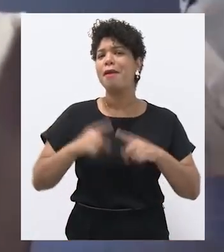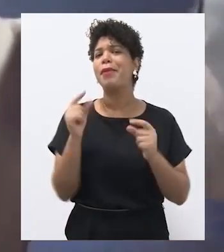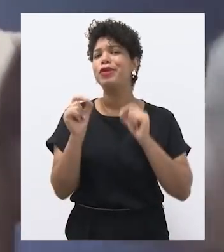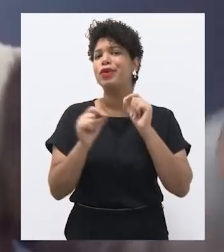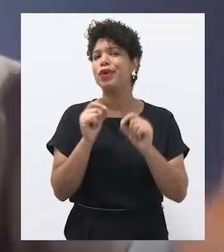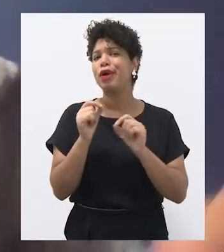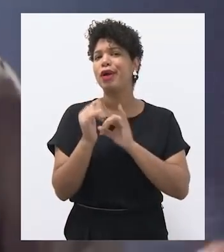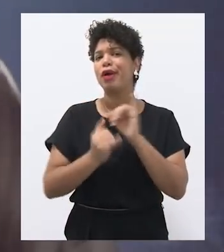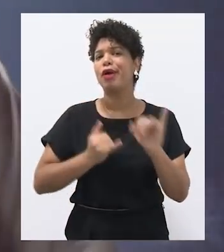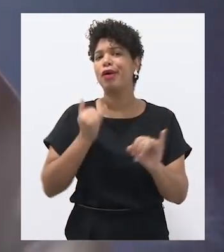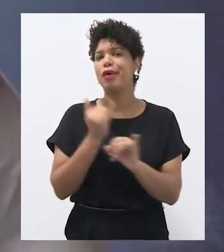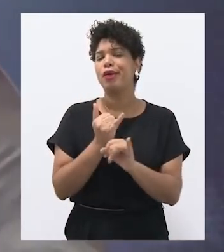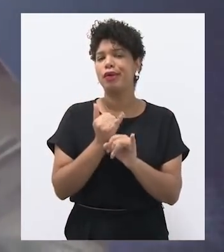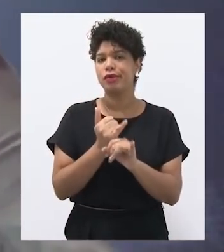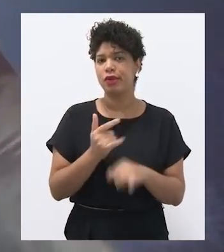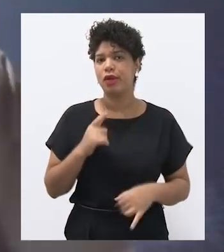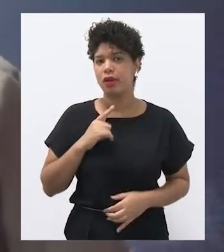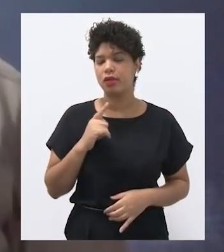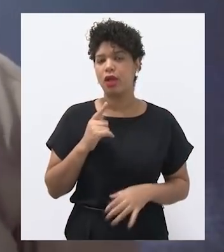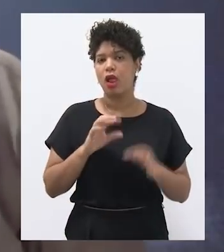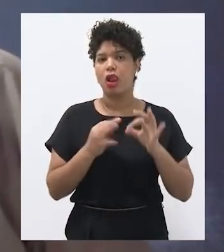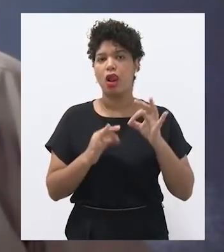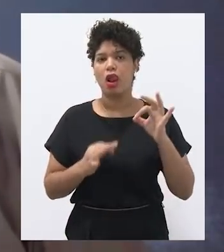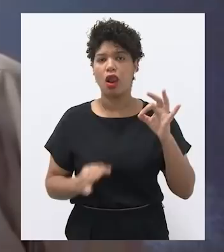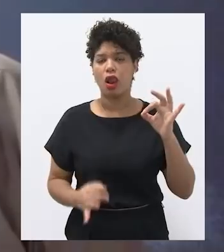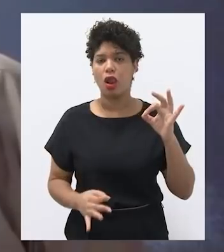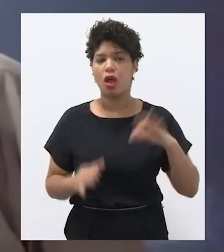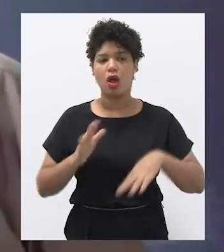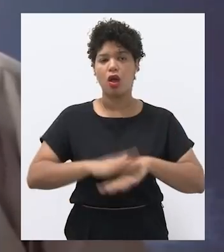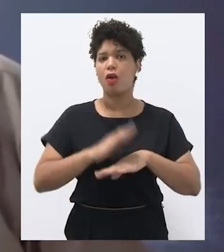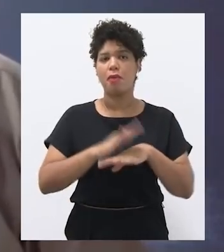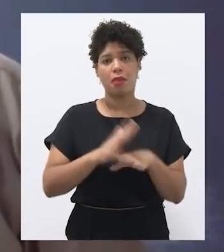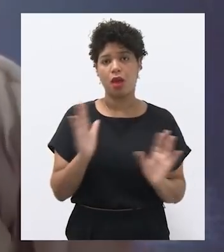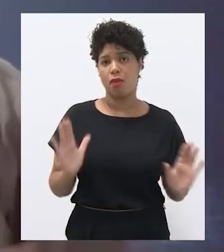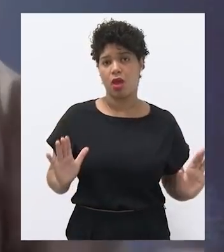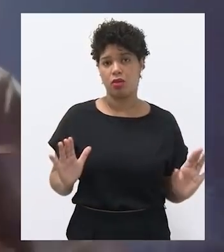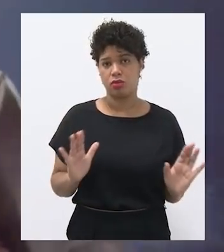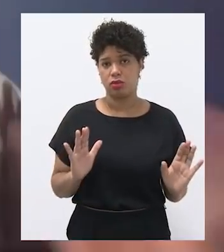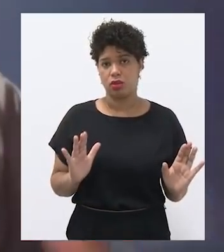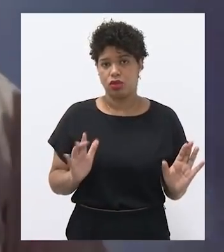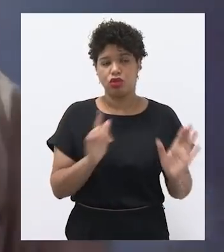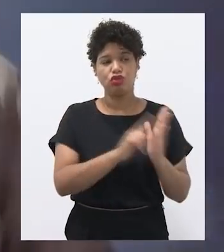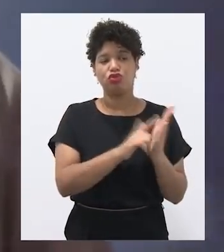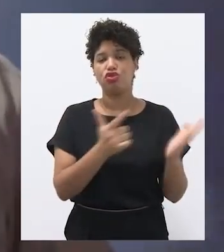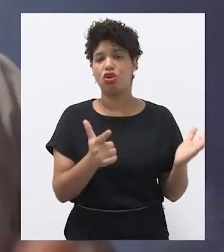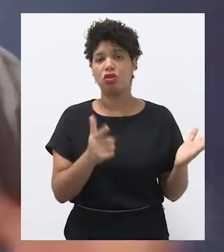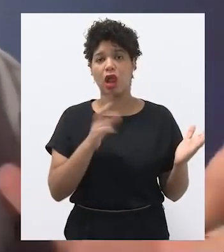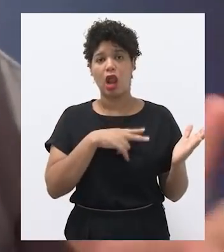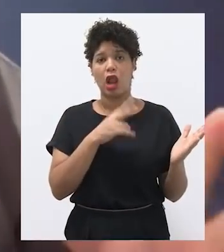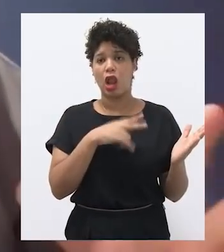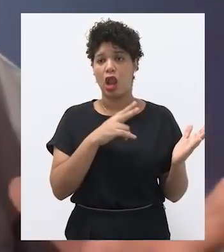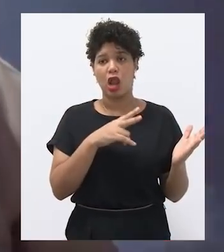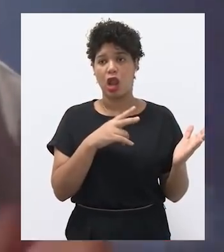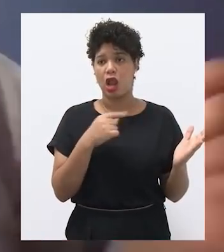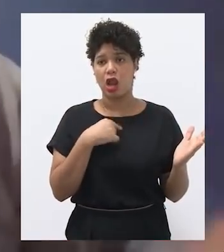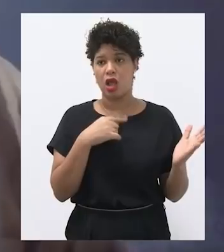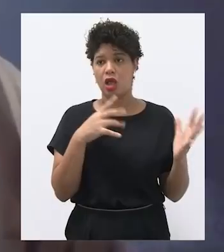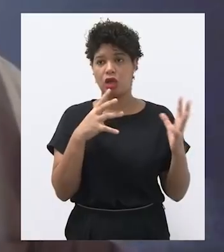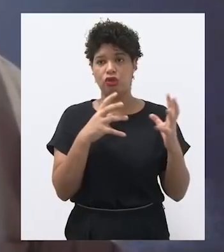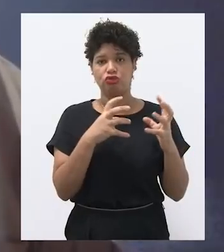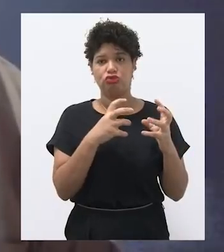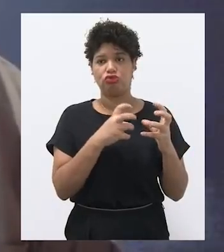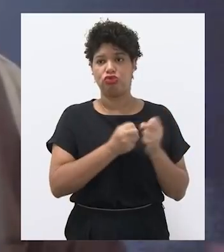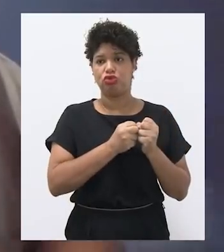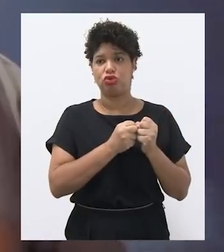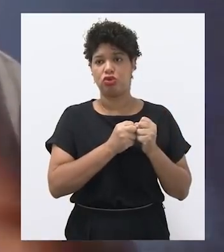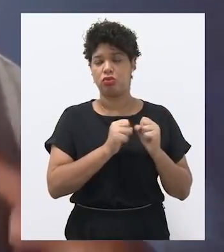internet dá uma vida muito mais longa para as coisas do que o jornal. O jornal, uma vez lido, eu, por exemplo, odeio o jornal amassado. Se alguém pegou o